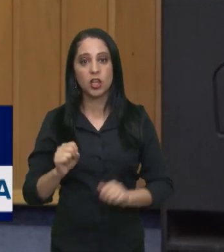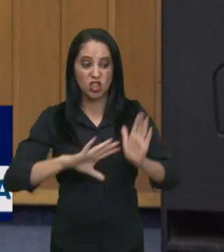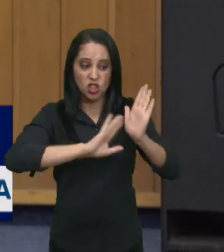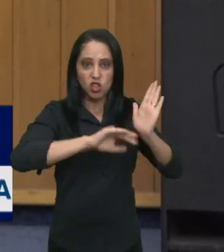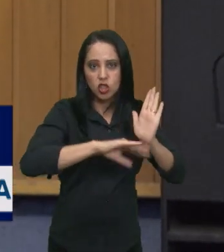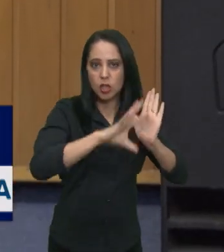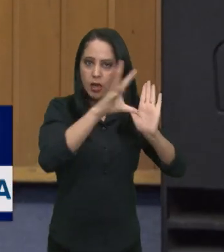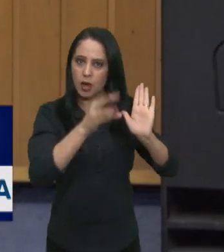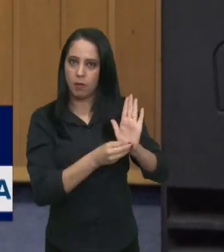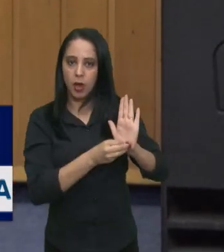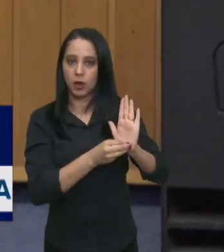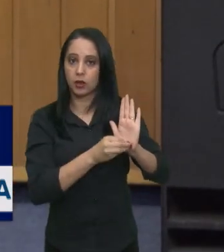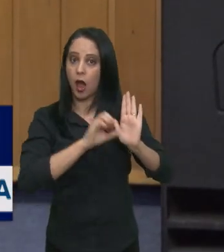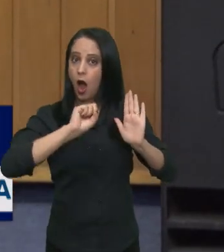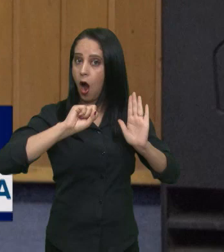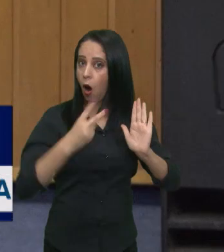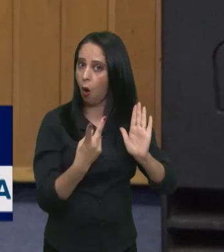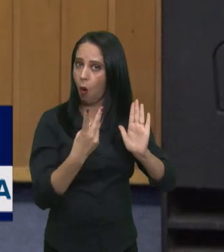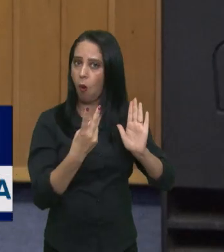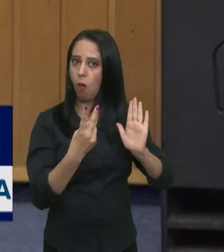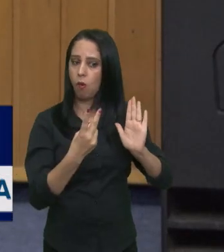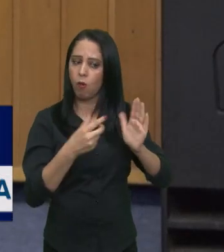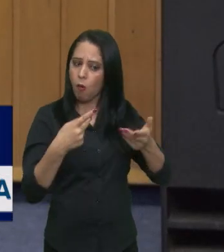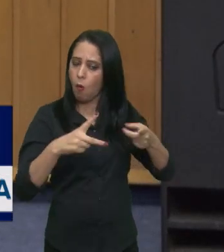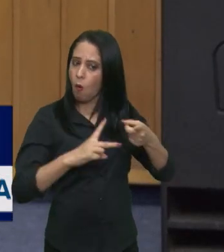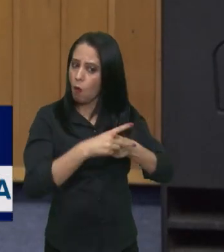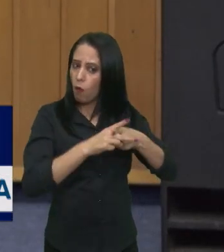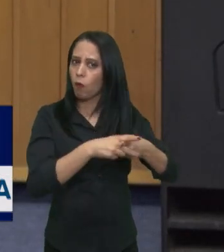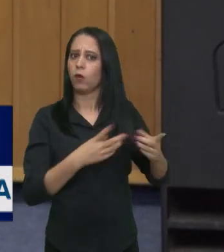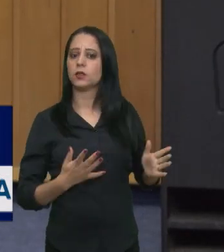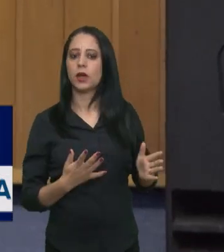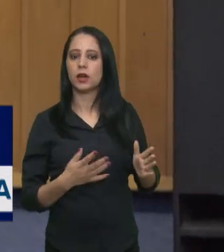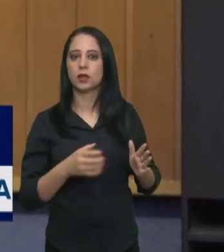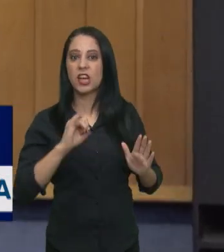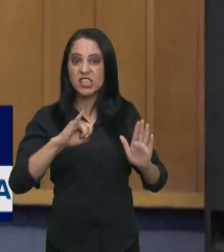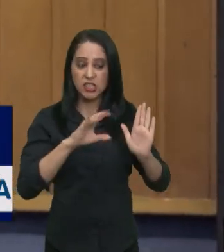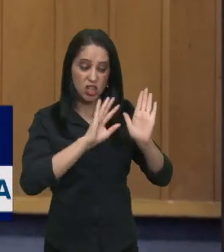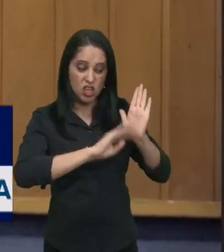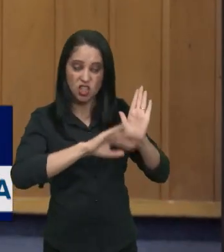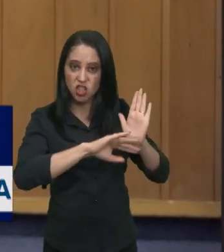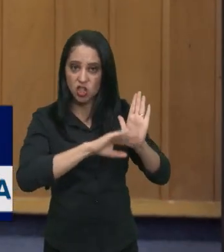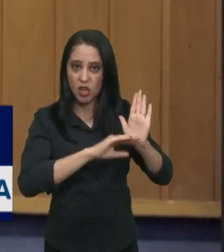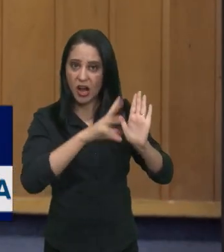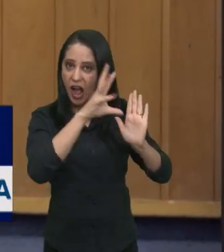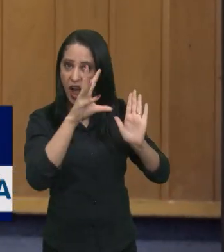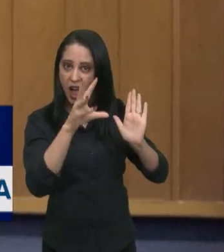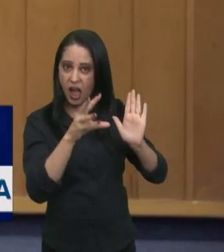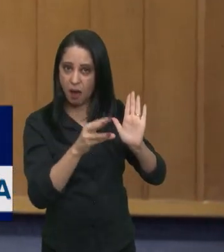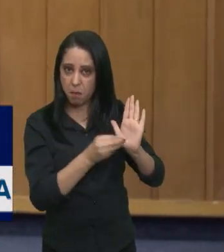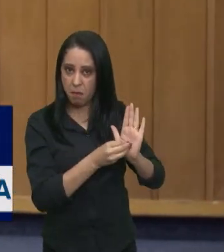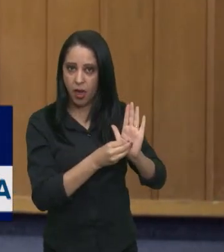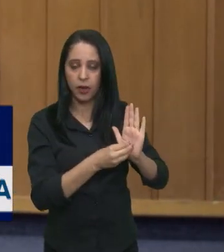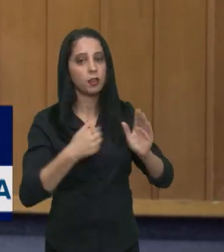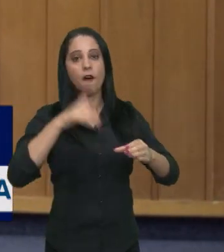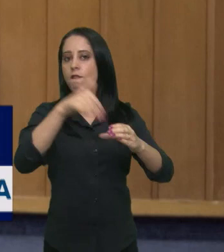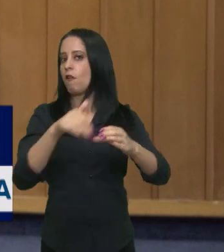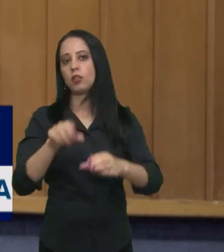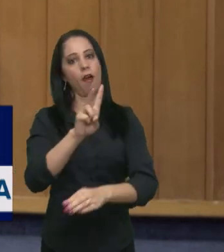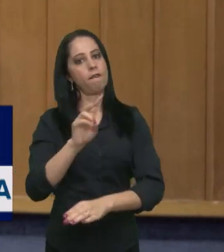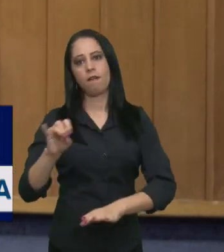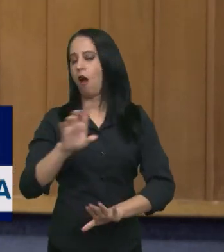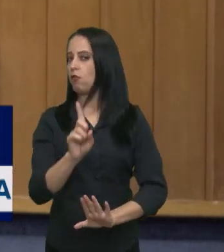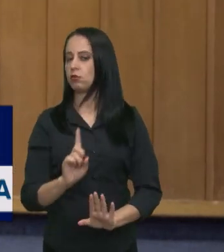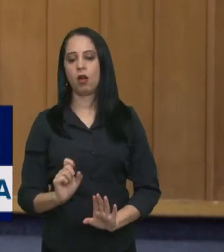essa emenda. Se retirar essa emenda, nós não vamos votar e tem o direito de fazer uma outra discussão